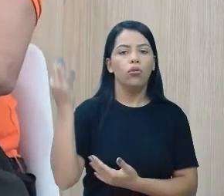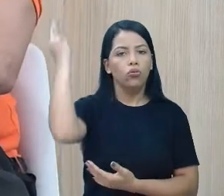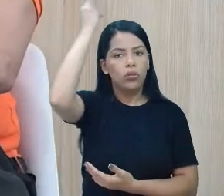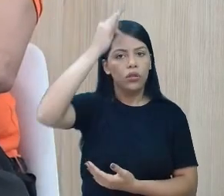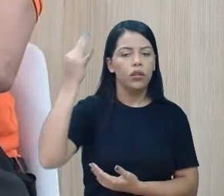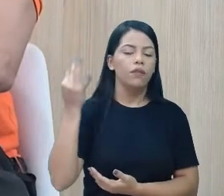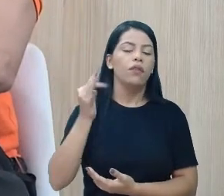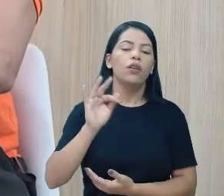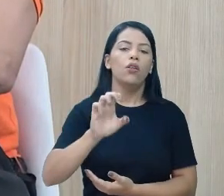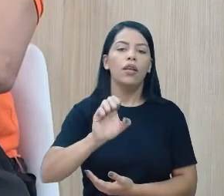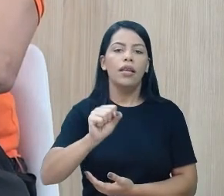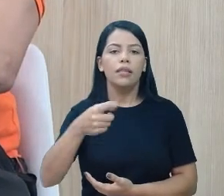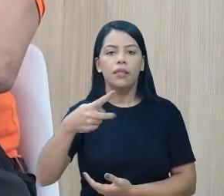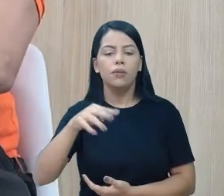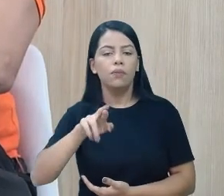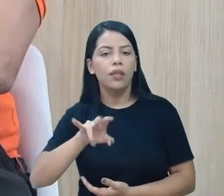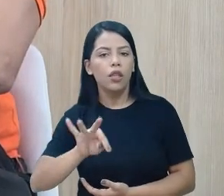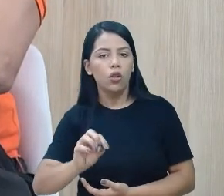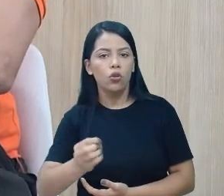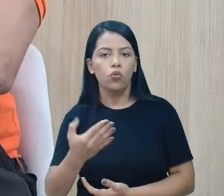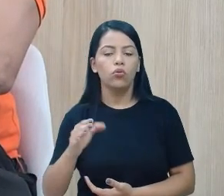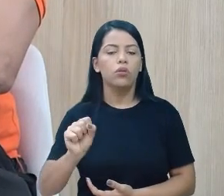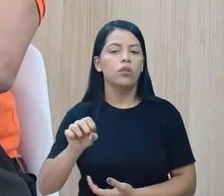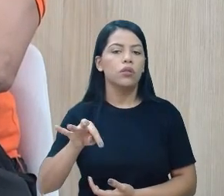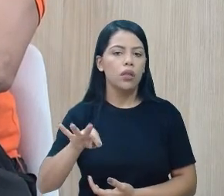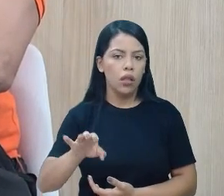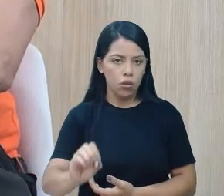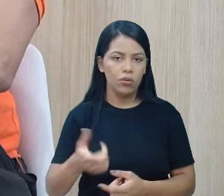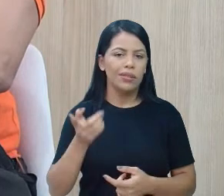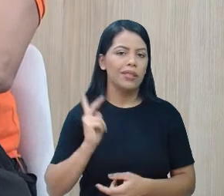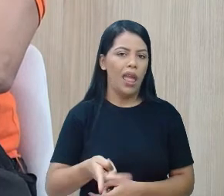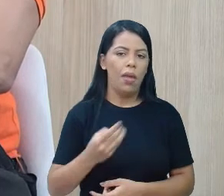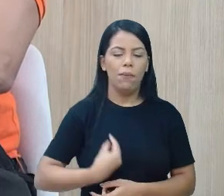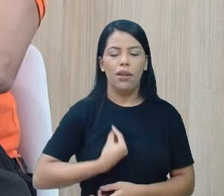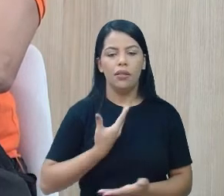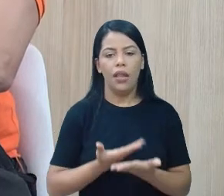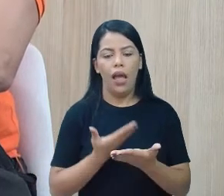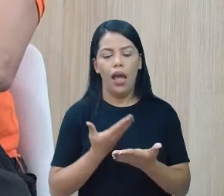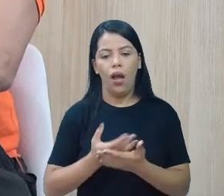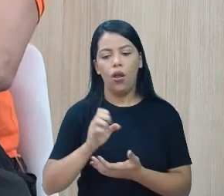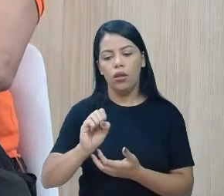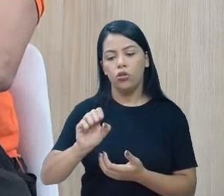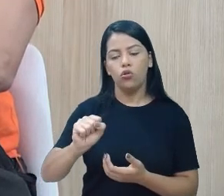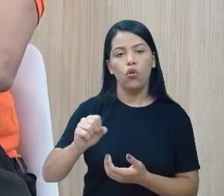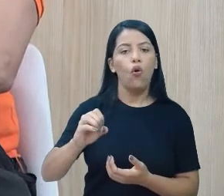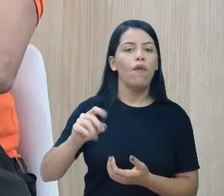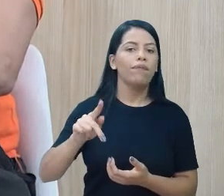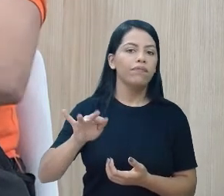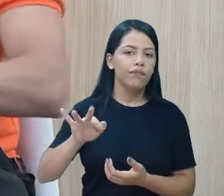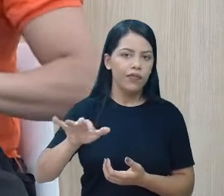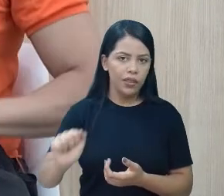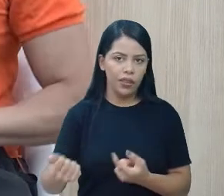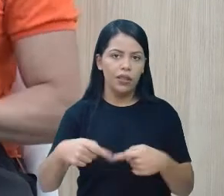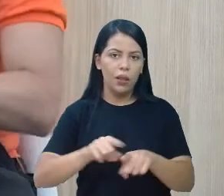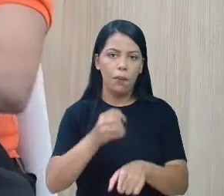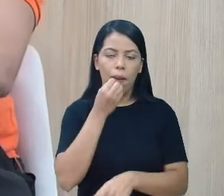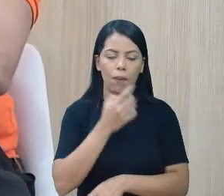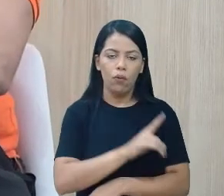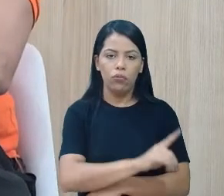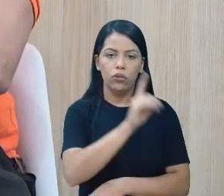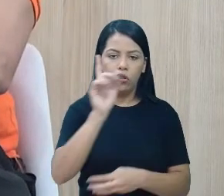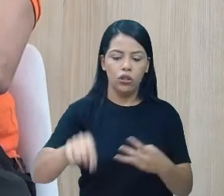aulas. Sofia nos deu bom dia. Sofia, bom dia, Arina. João também disse que